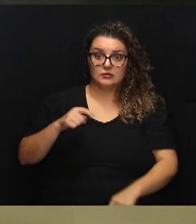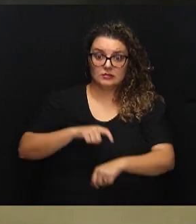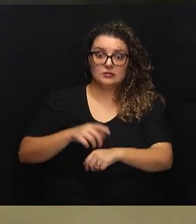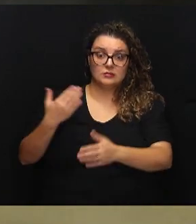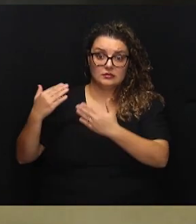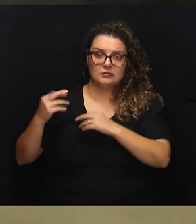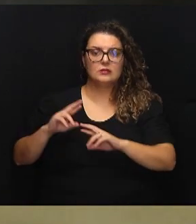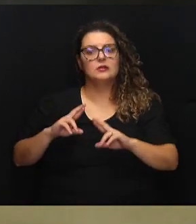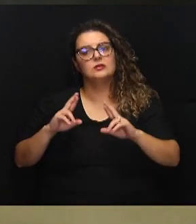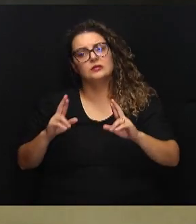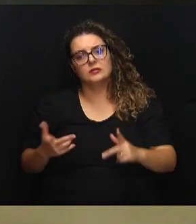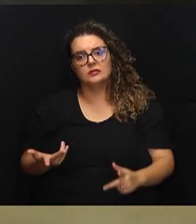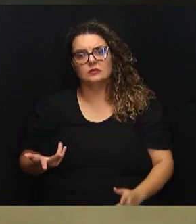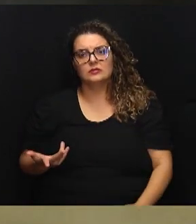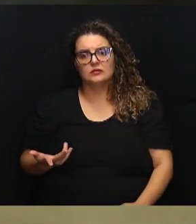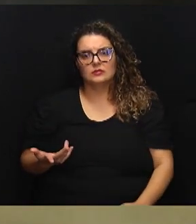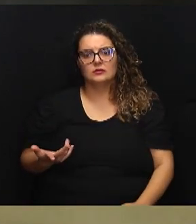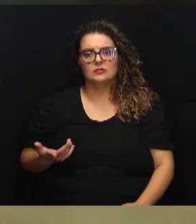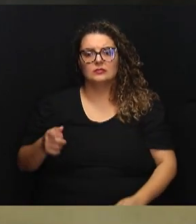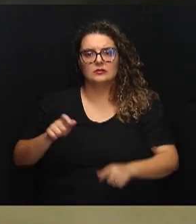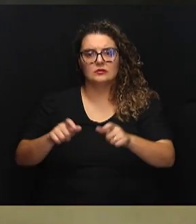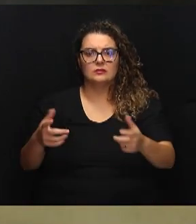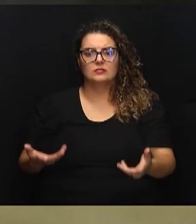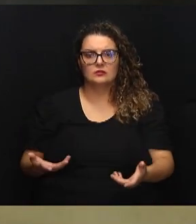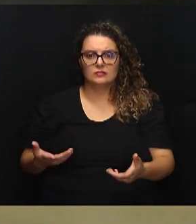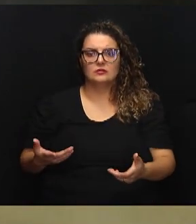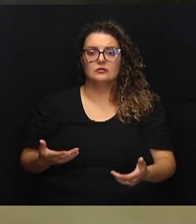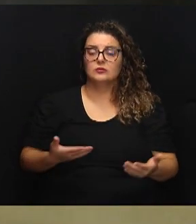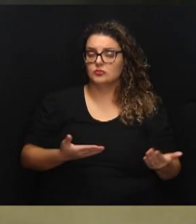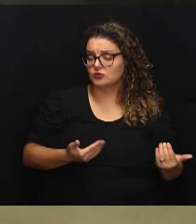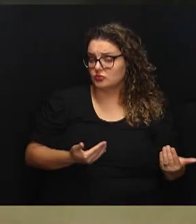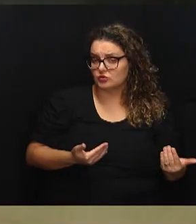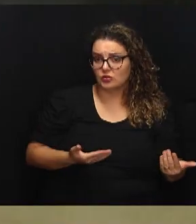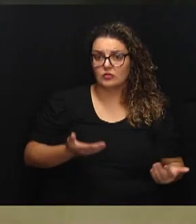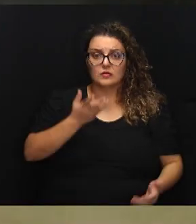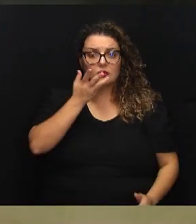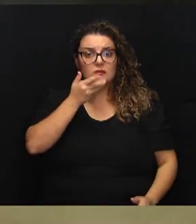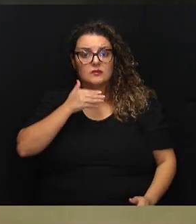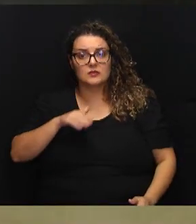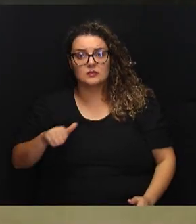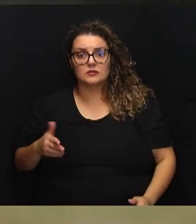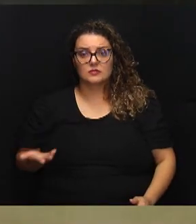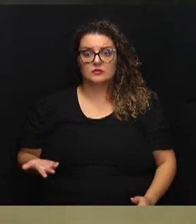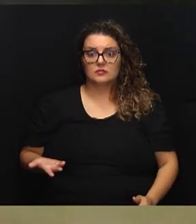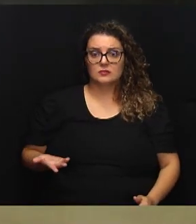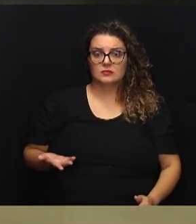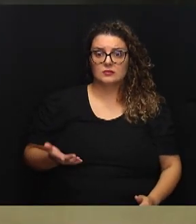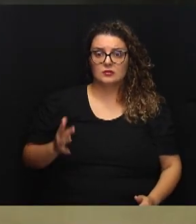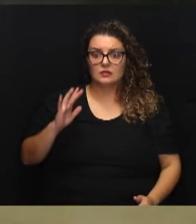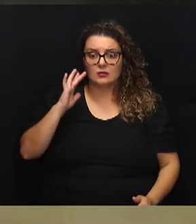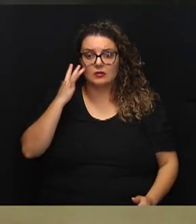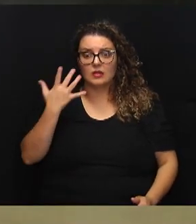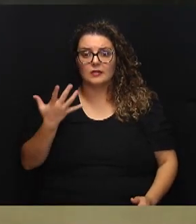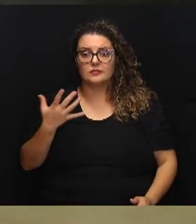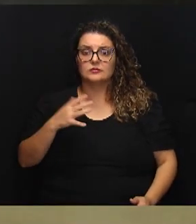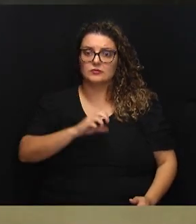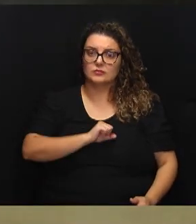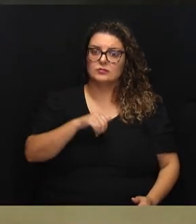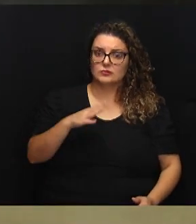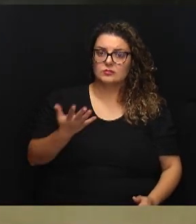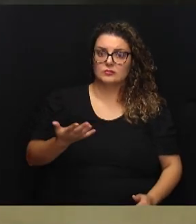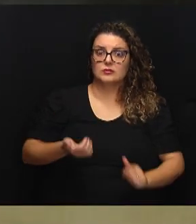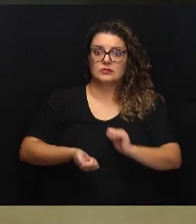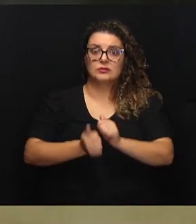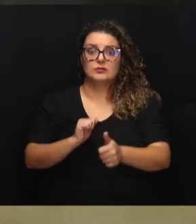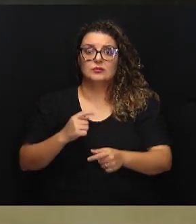época era diferente, a galera, o jovem, a criança, eu acho que gostava mais de esporte,